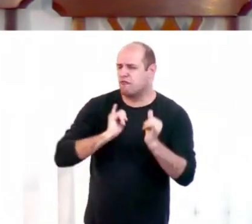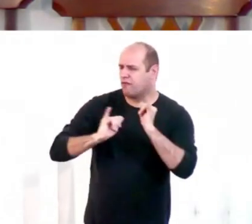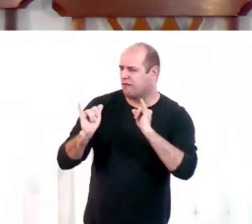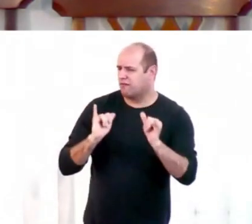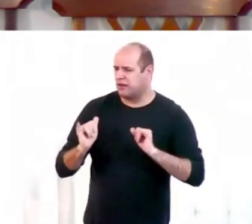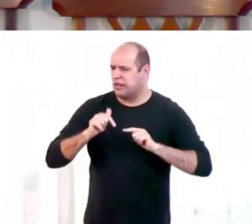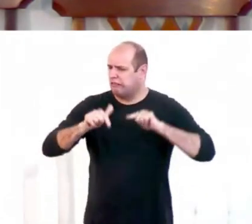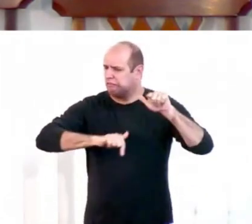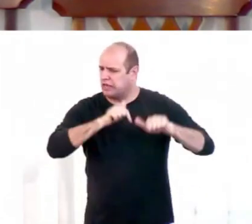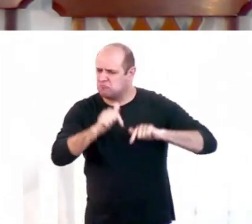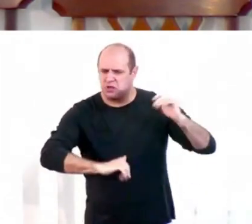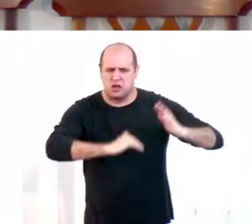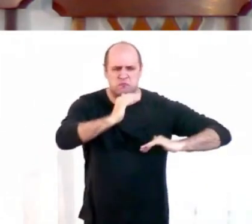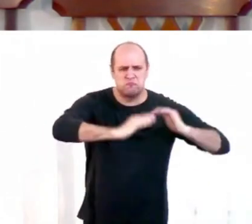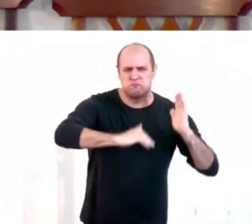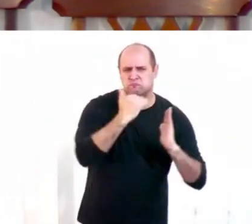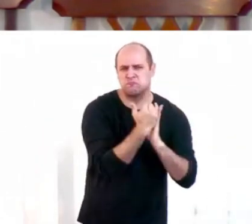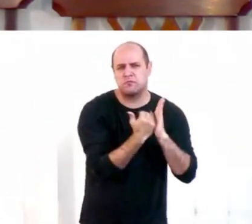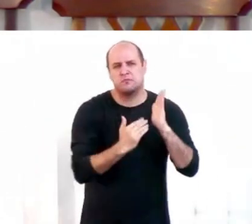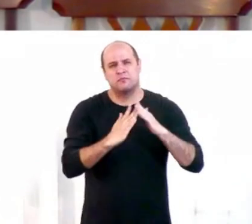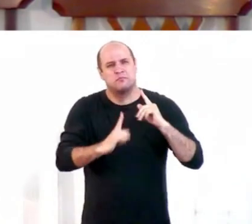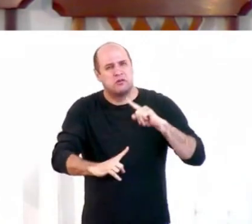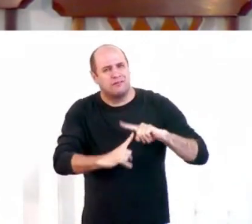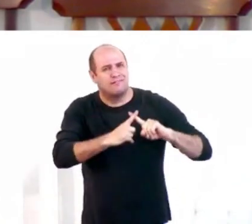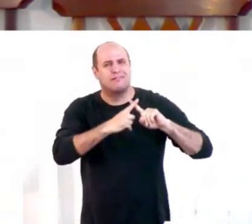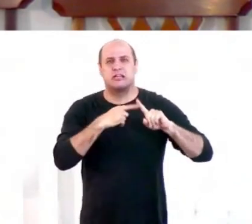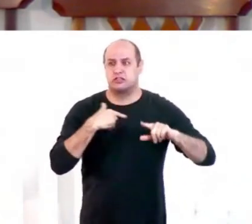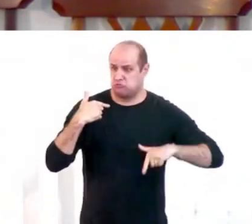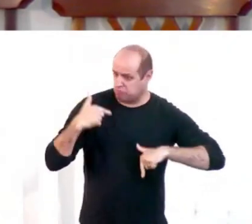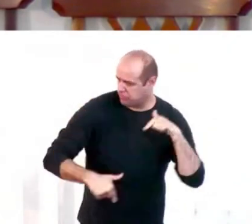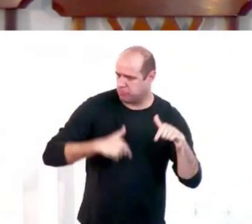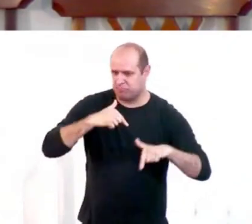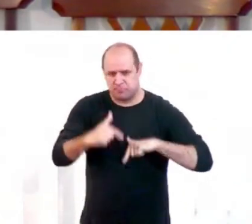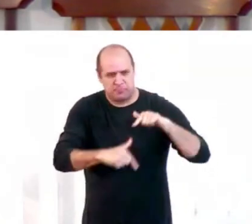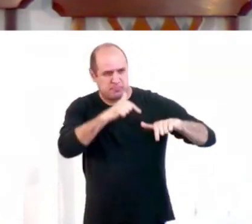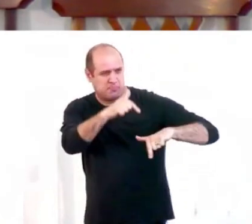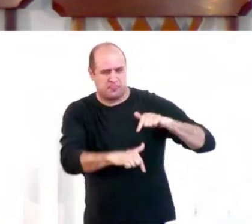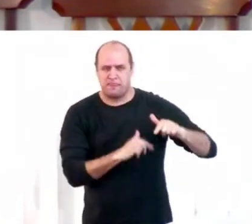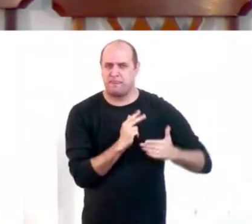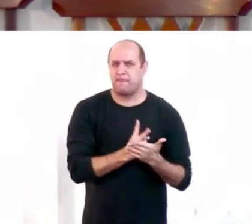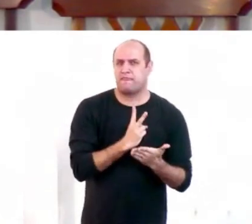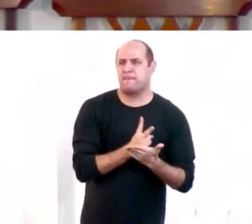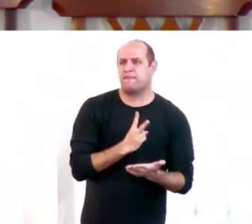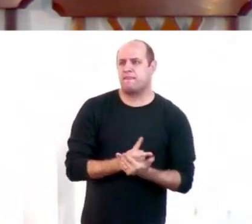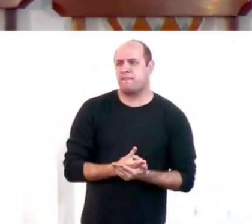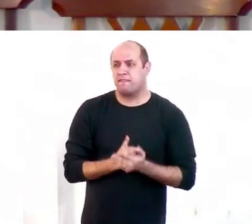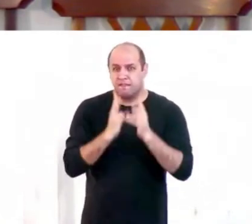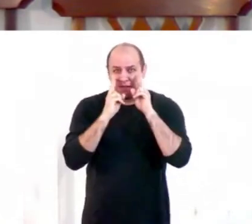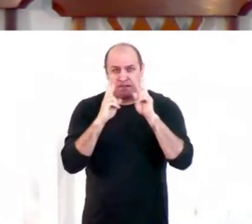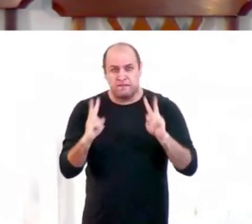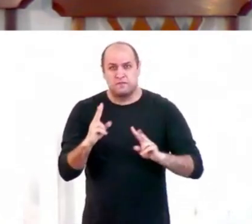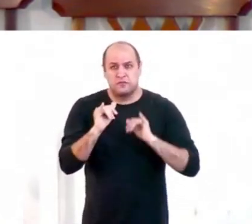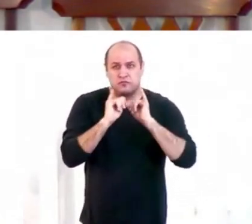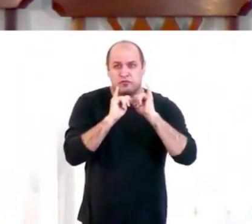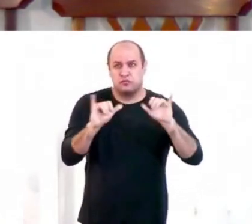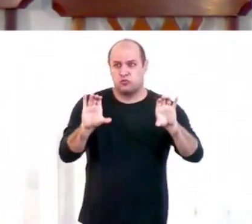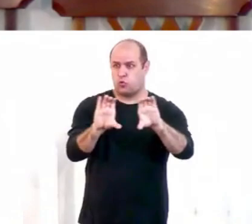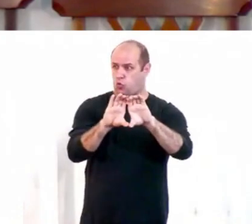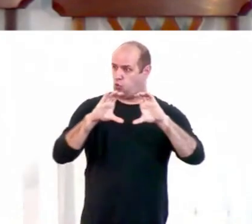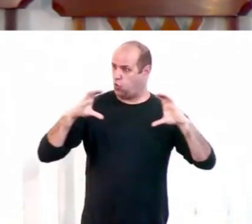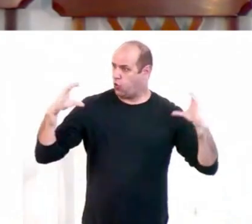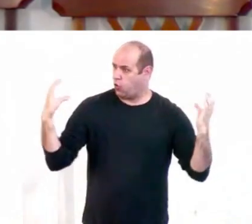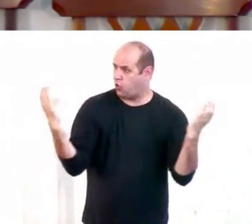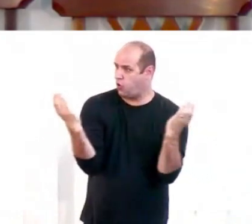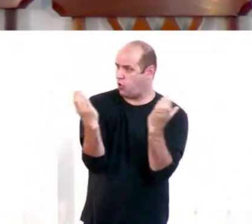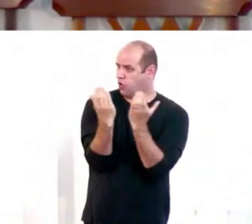ministérios, programações dessa igreja, muito ativa. Ouvi falar muito de um tal de grande coro, acho